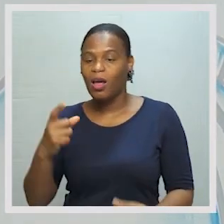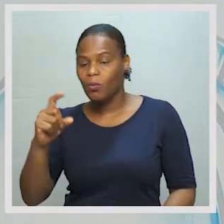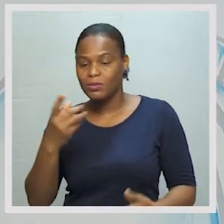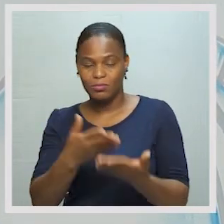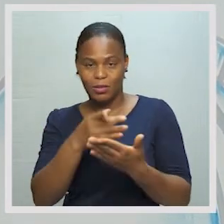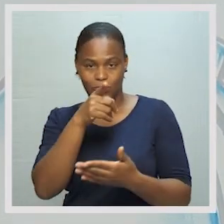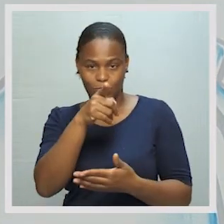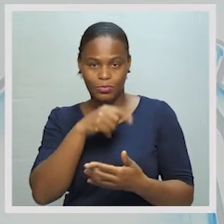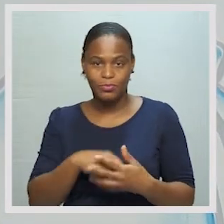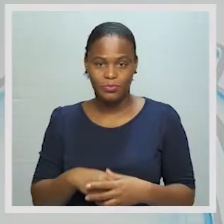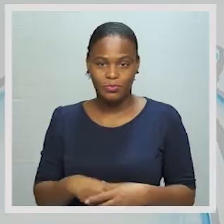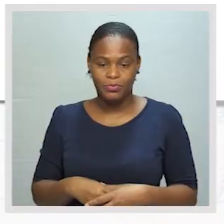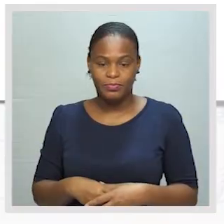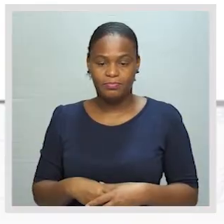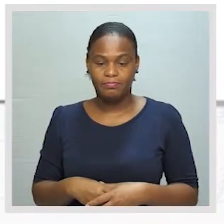equação.